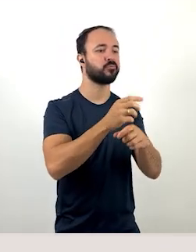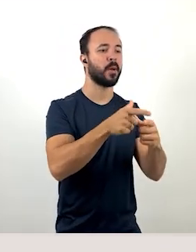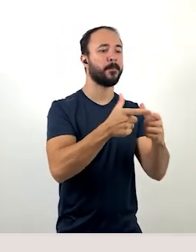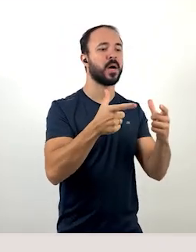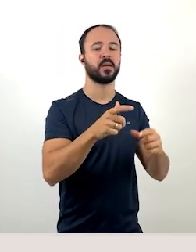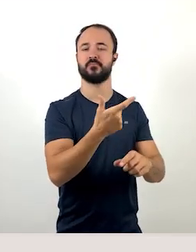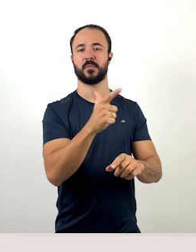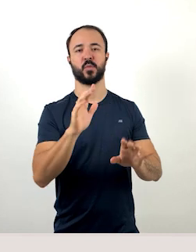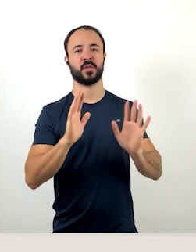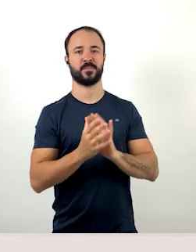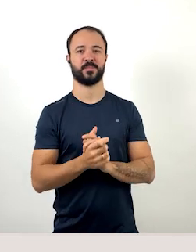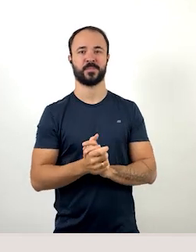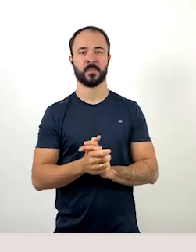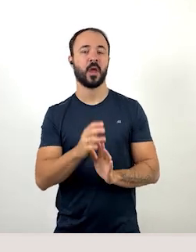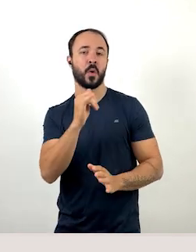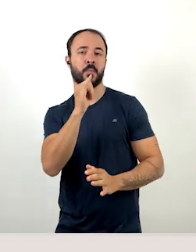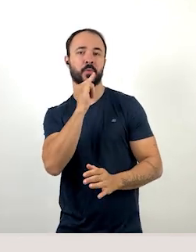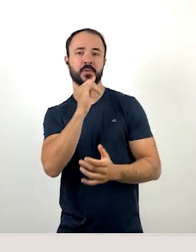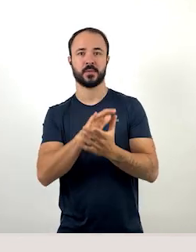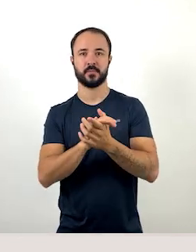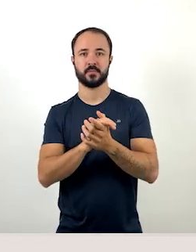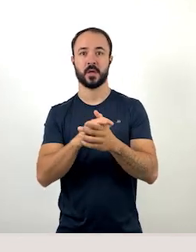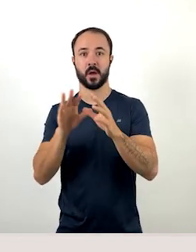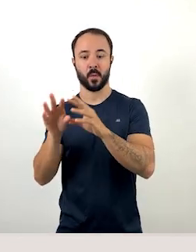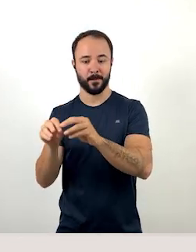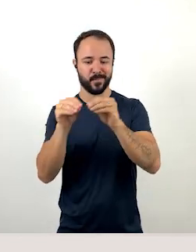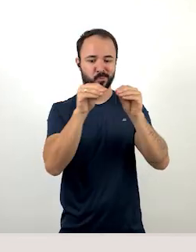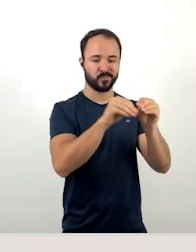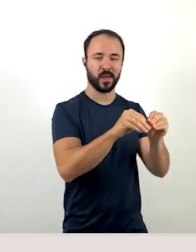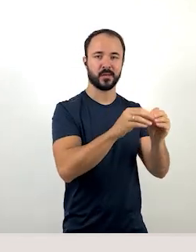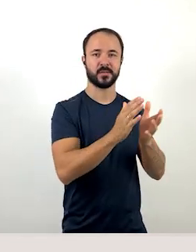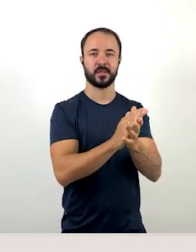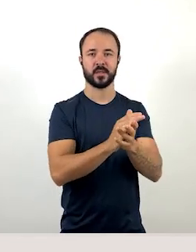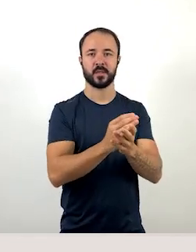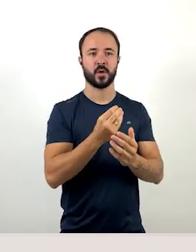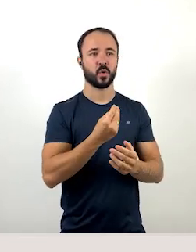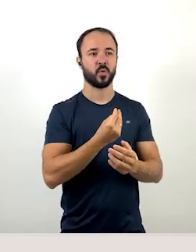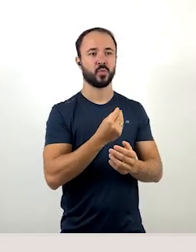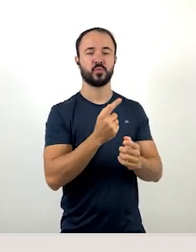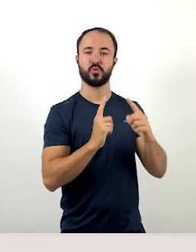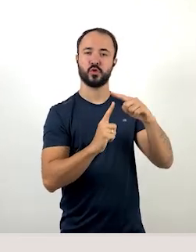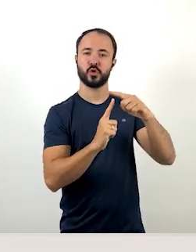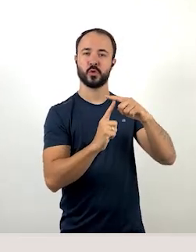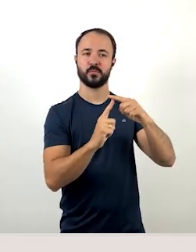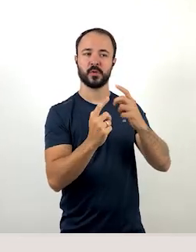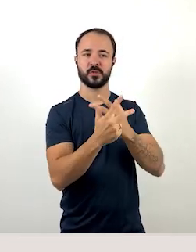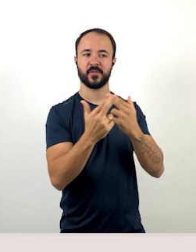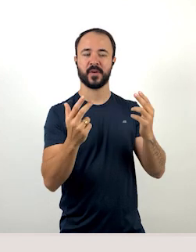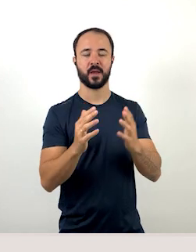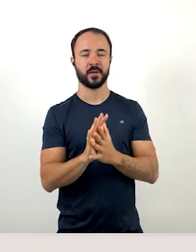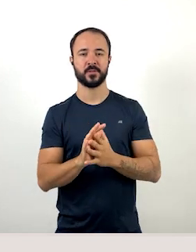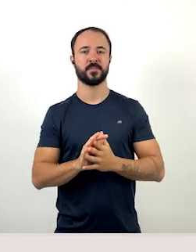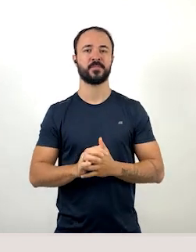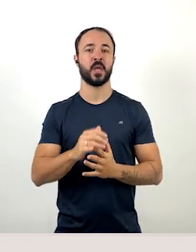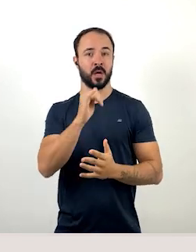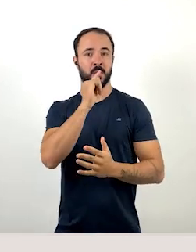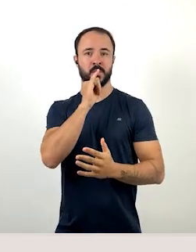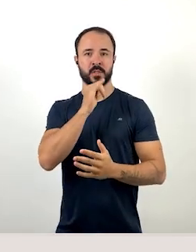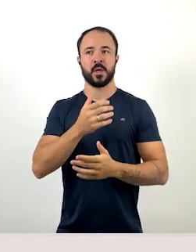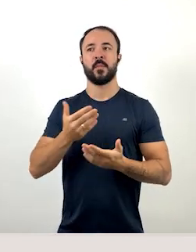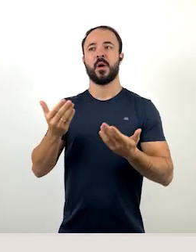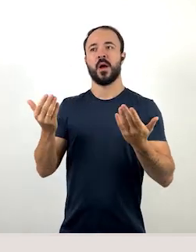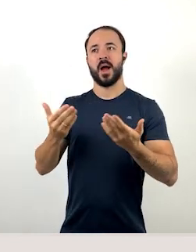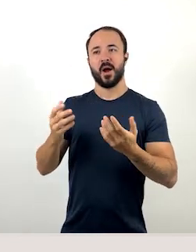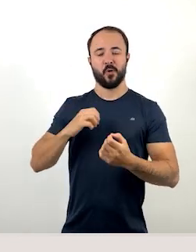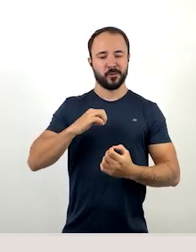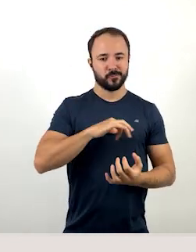a introdução de espécies ou a retirada de espécies de ambientes. É muito comum agora, com a globalização, em que as pessoas viajem